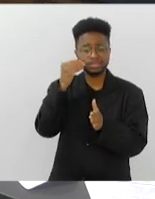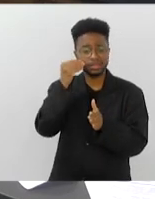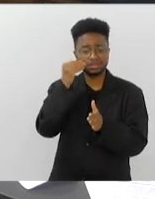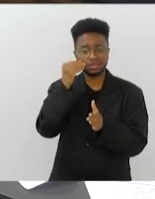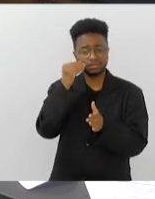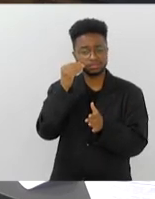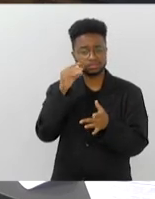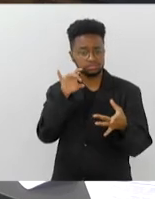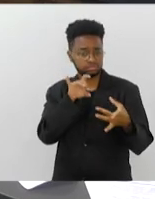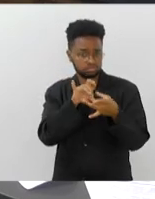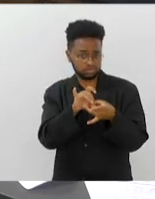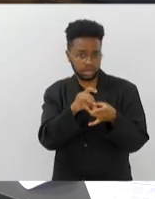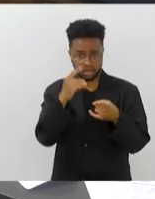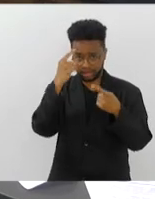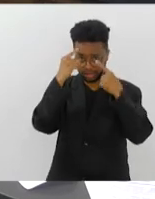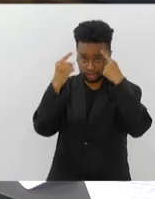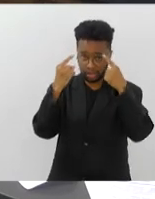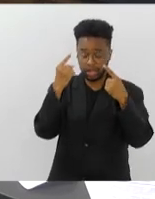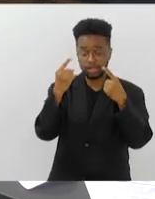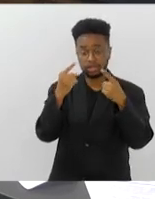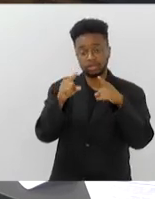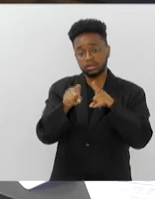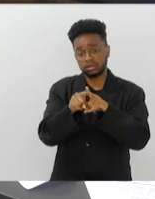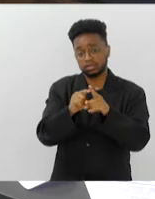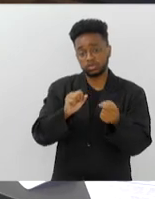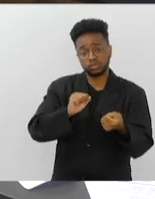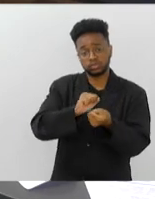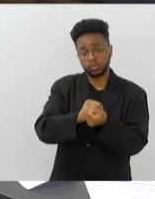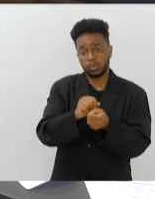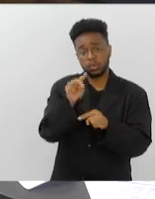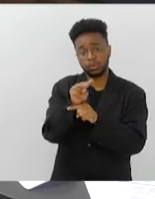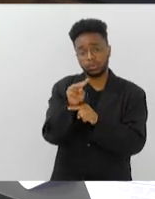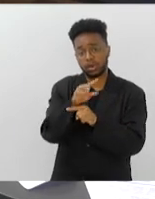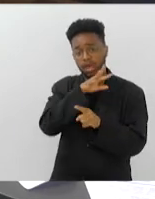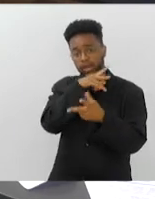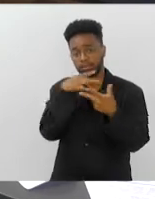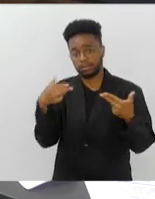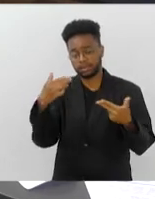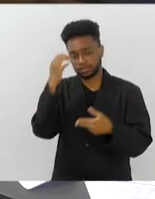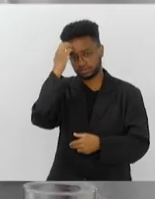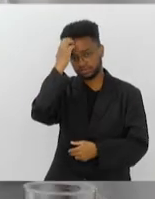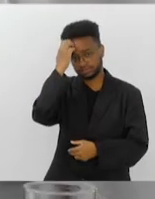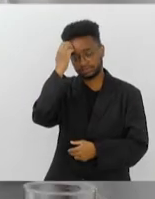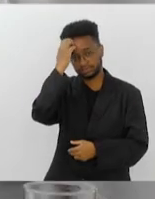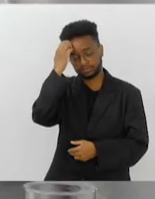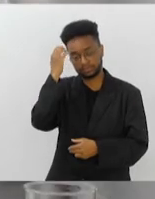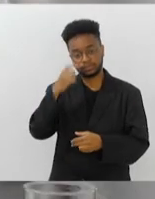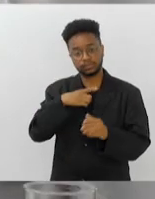conciliar a ideia do autor com a questão da ideia da proteção. Inclusive, tem a lei estadual